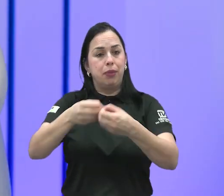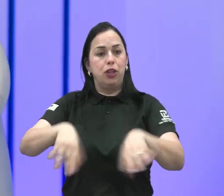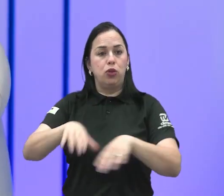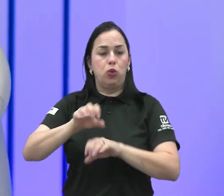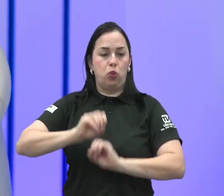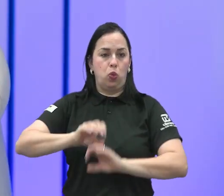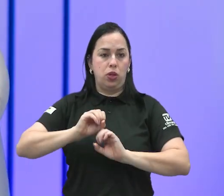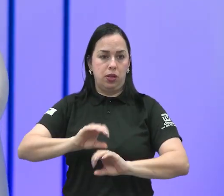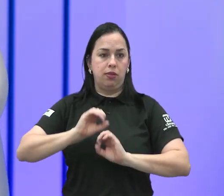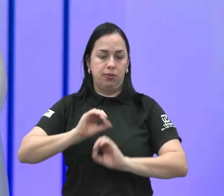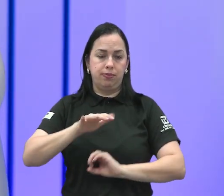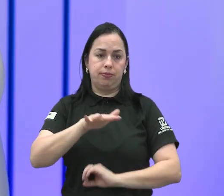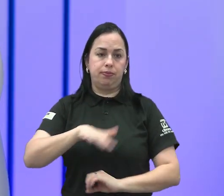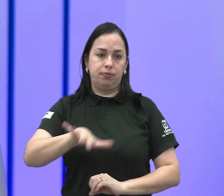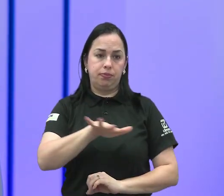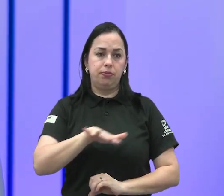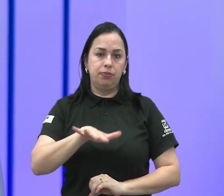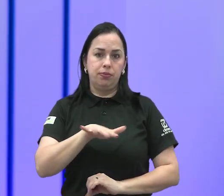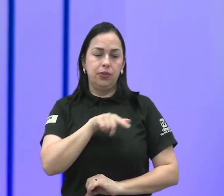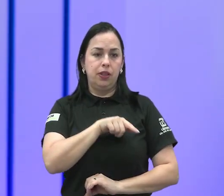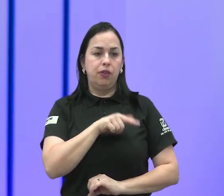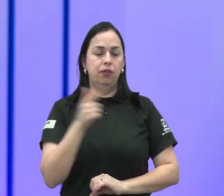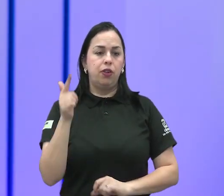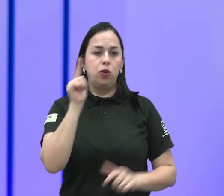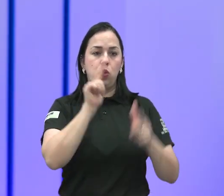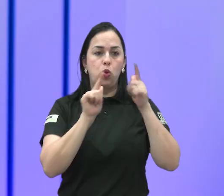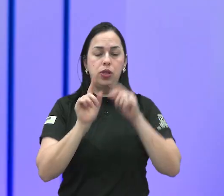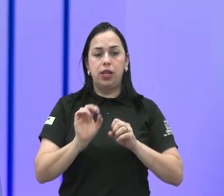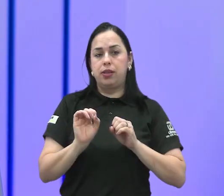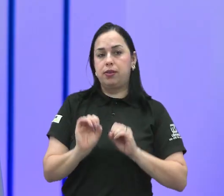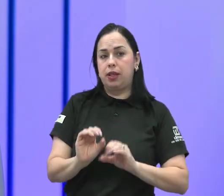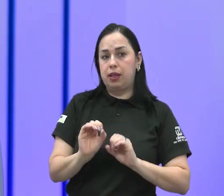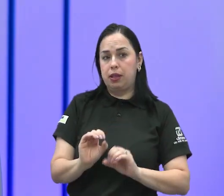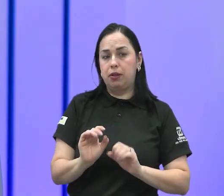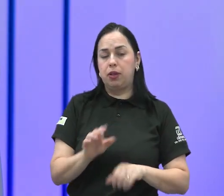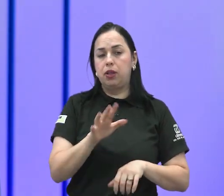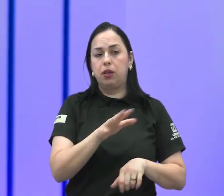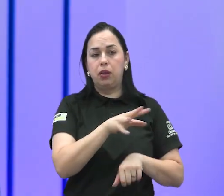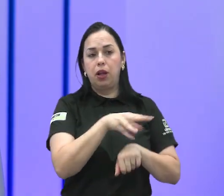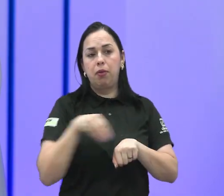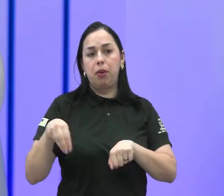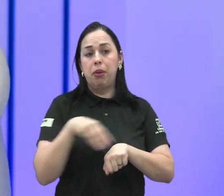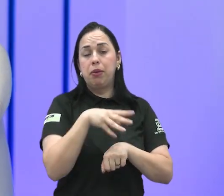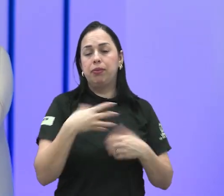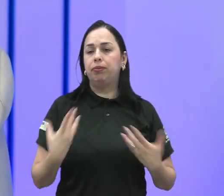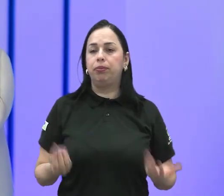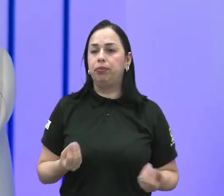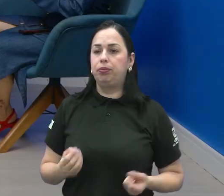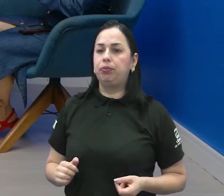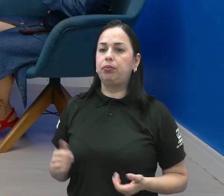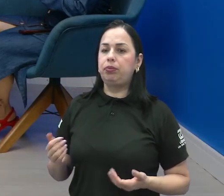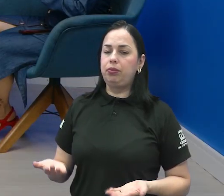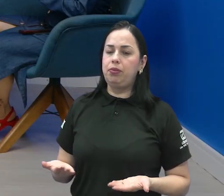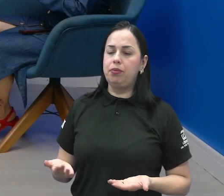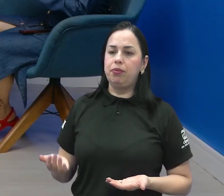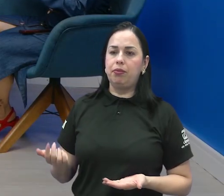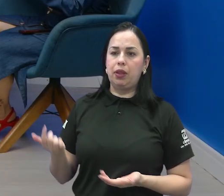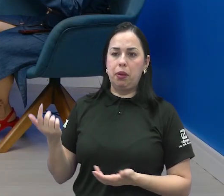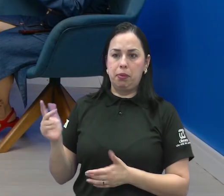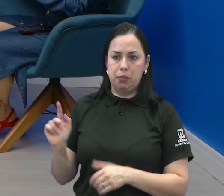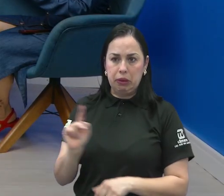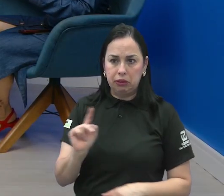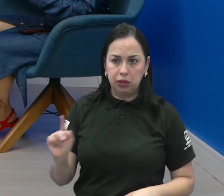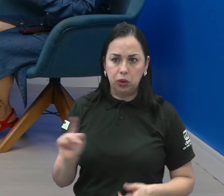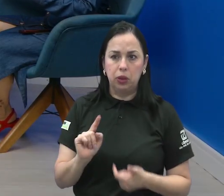né? No sistema de educação e como eles vão colocar isso para os alunos, como vai ser um mediador de conhecimento. Doutora Miriam,